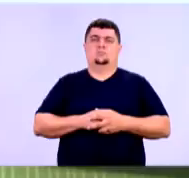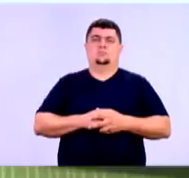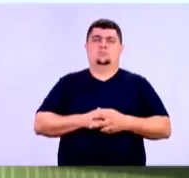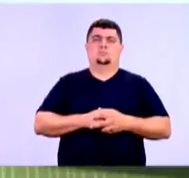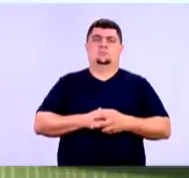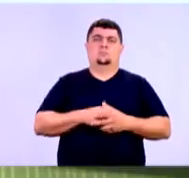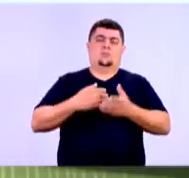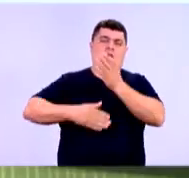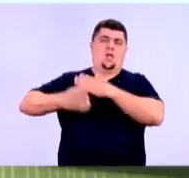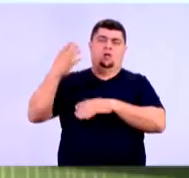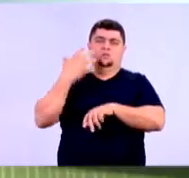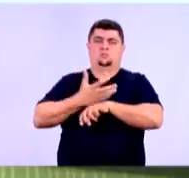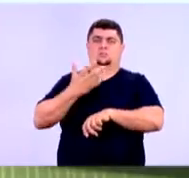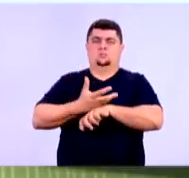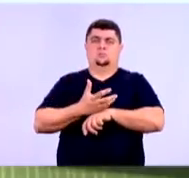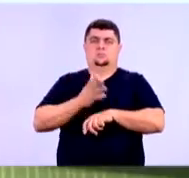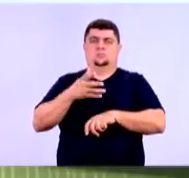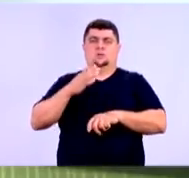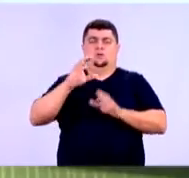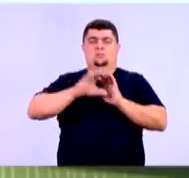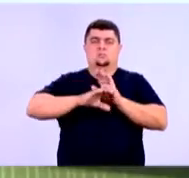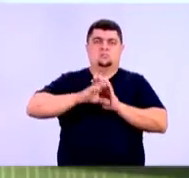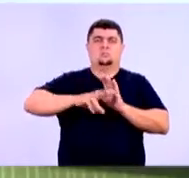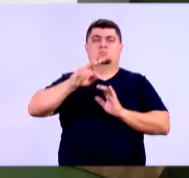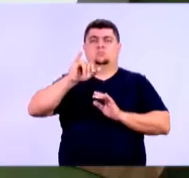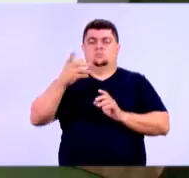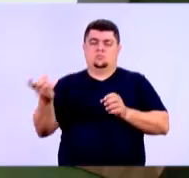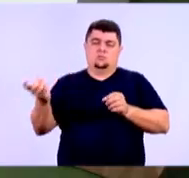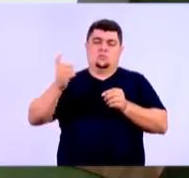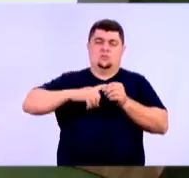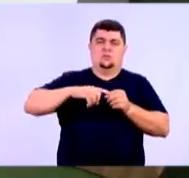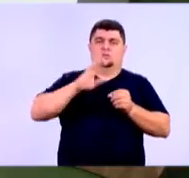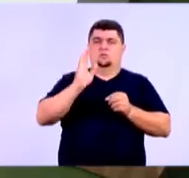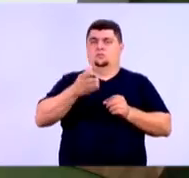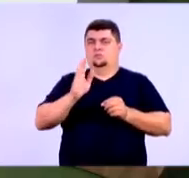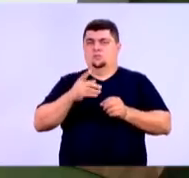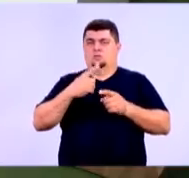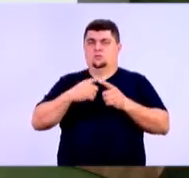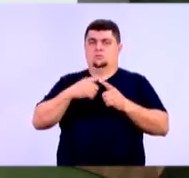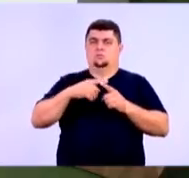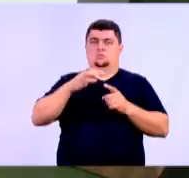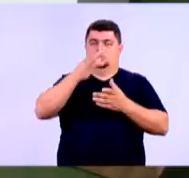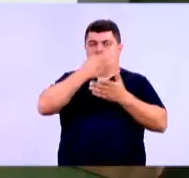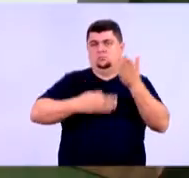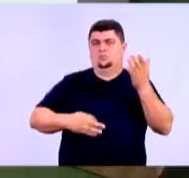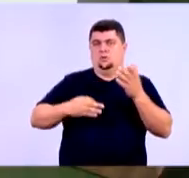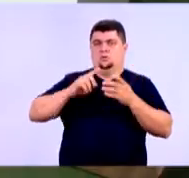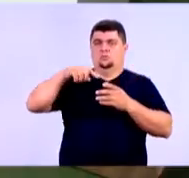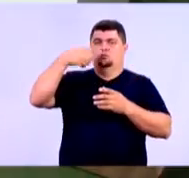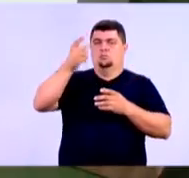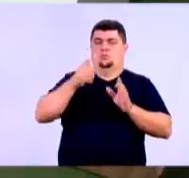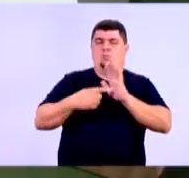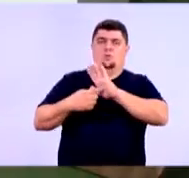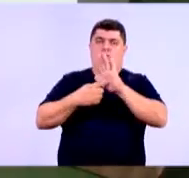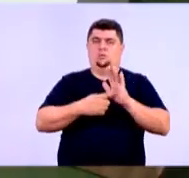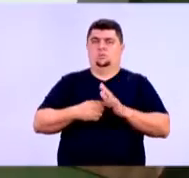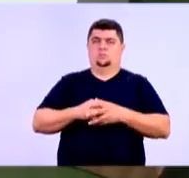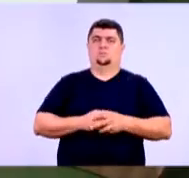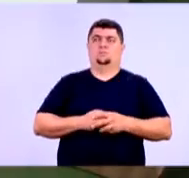investimentos financeiros. Esse é um conceito que vai retomar, né, a gente já está até trabalhando um texto para trazer ele para as próximas aulas com vocês.